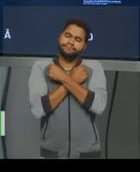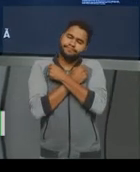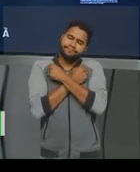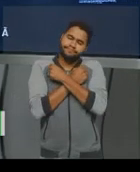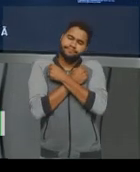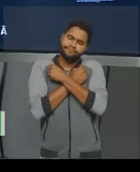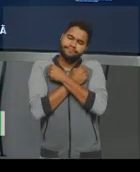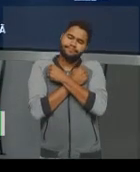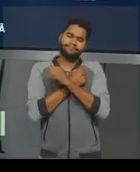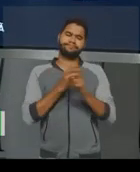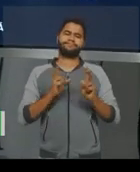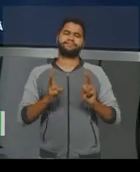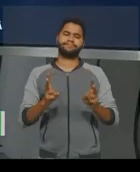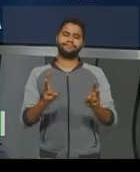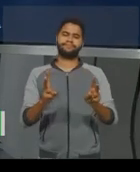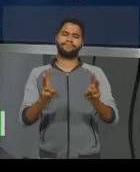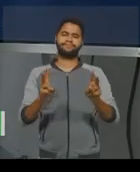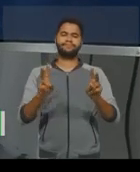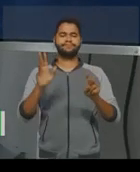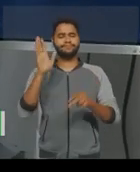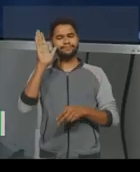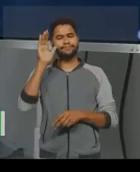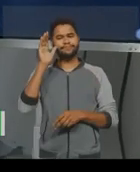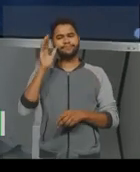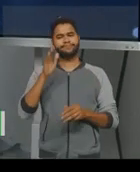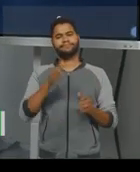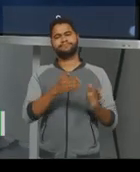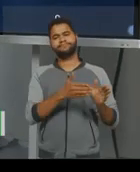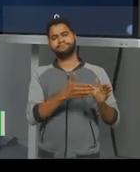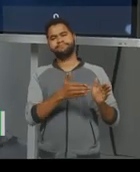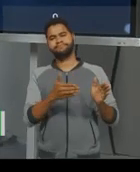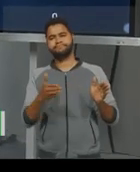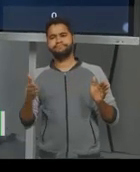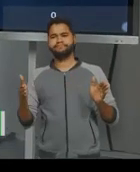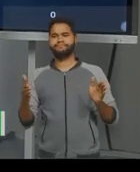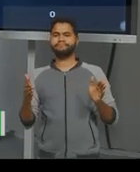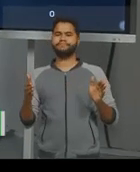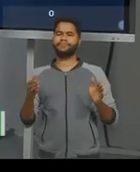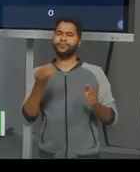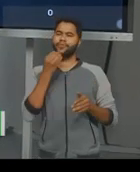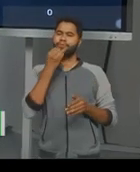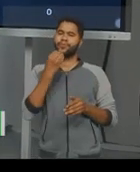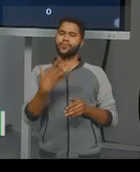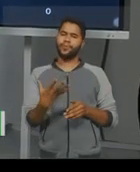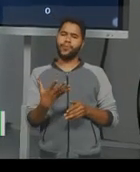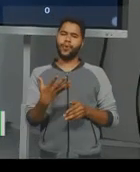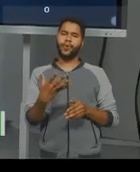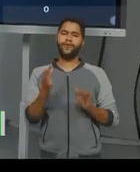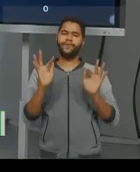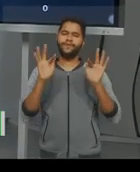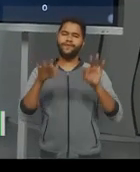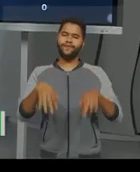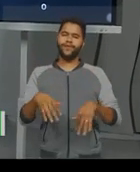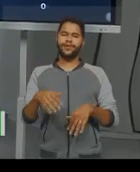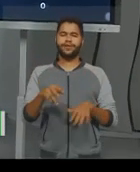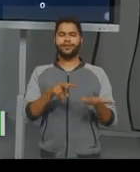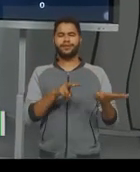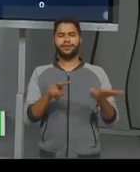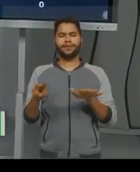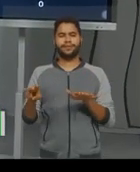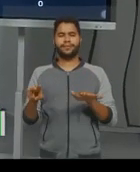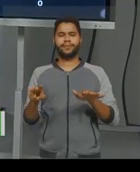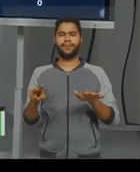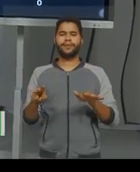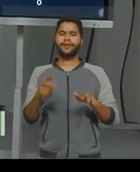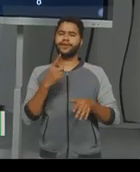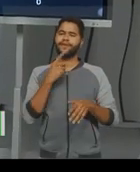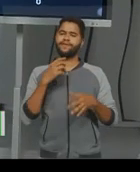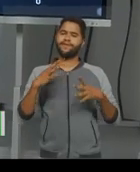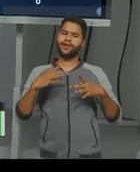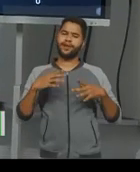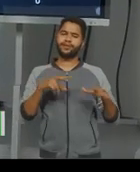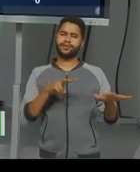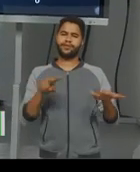abraço e continue assistindo a nossa programação. Um bom final de semana, feriado e até semana que vem.